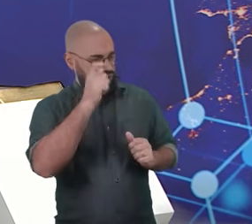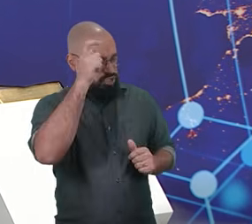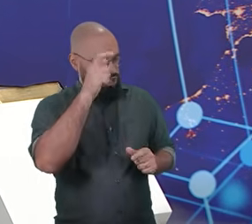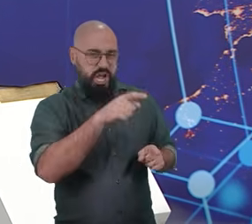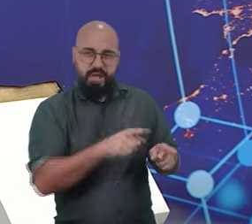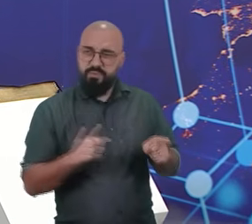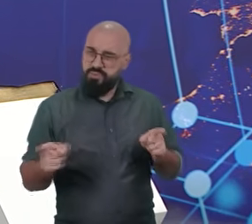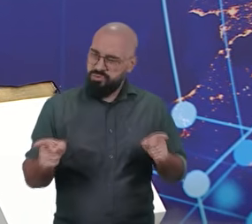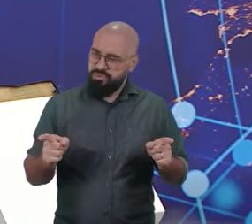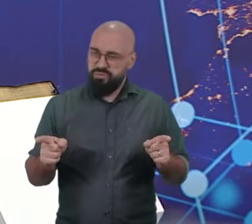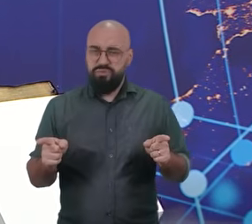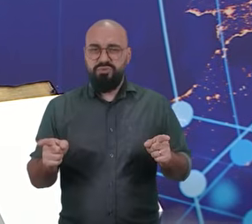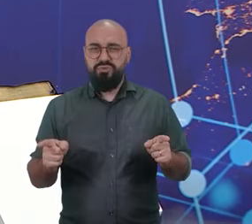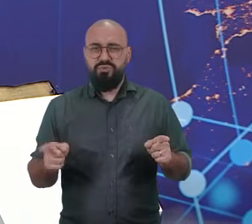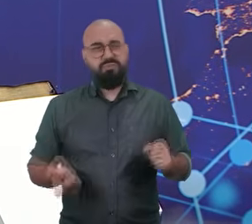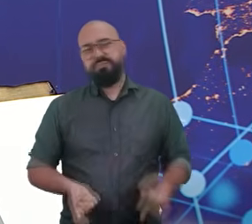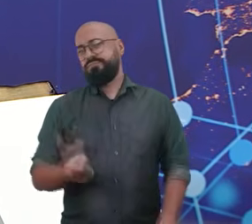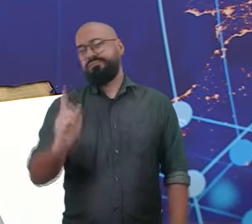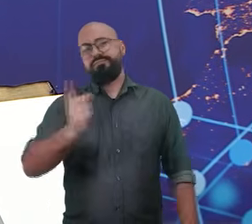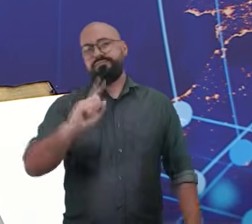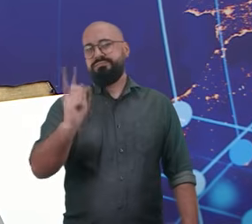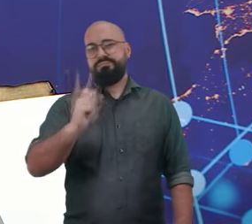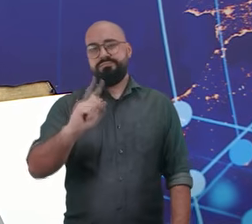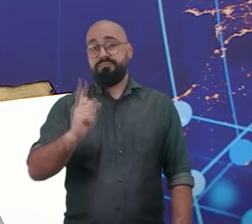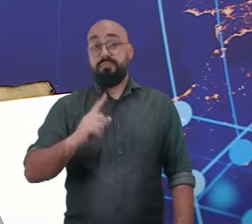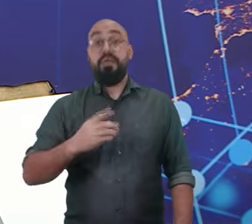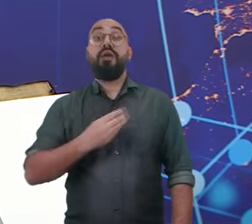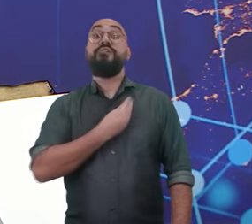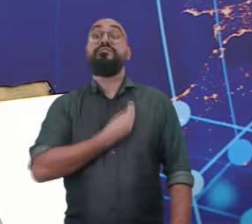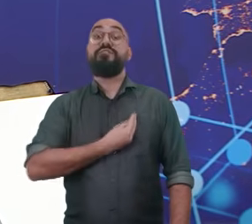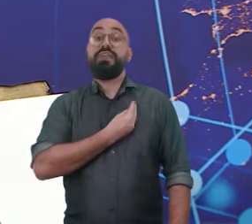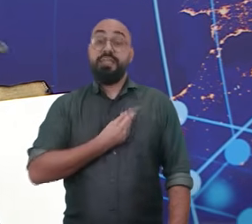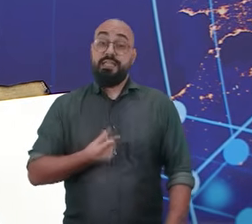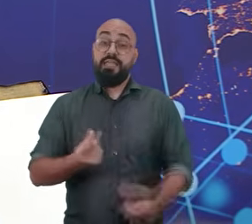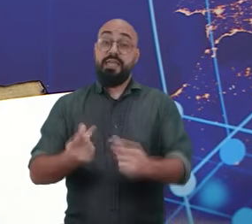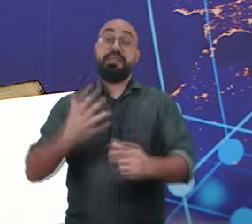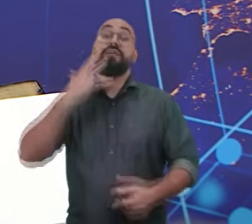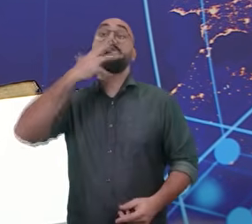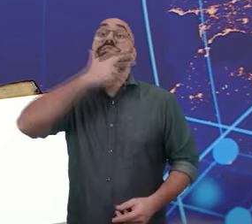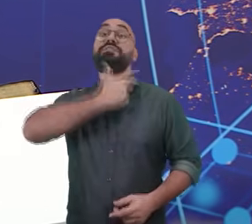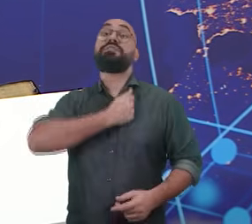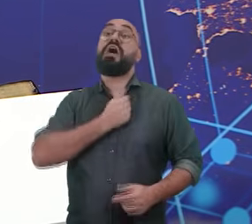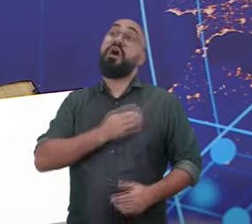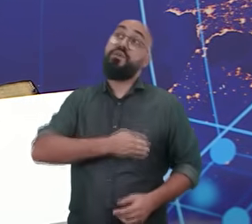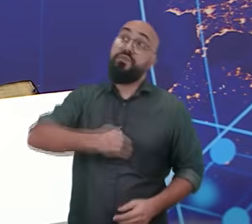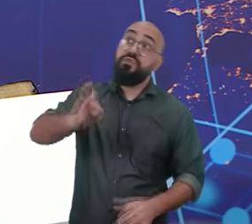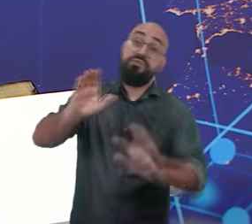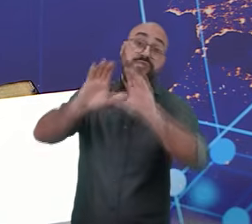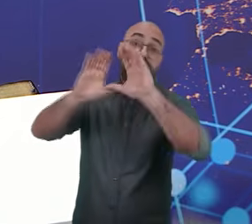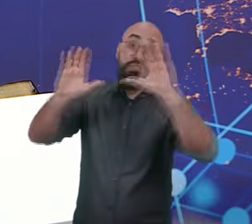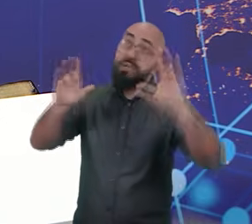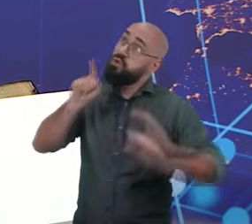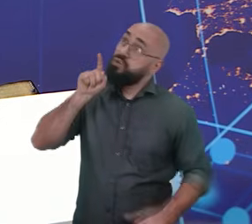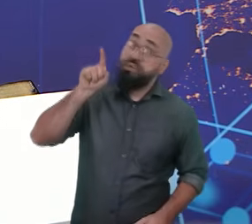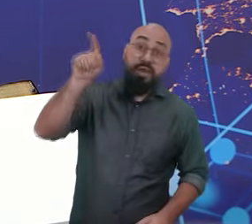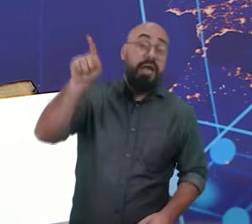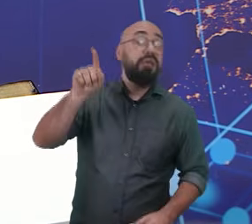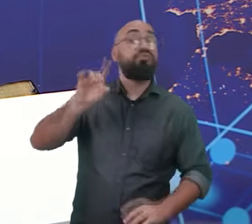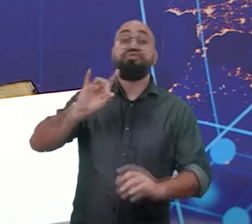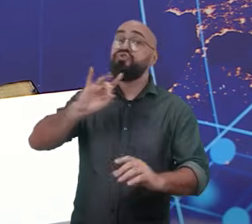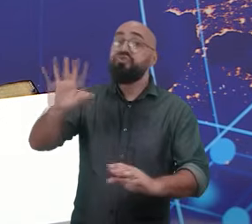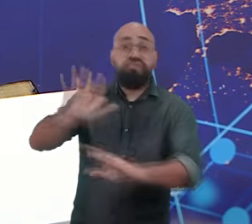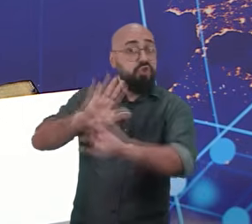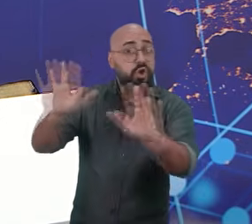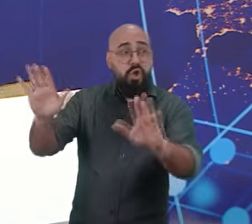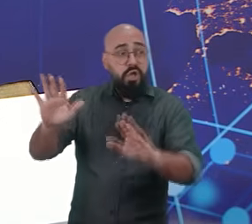com Cristo. A vida eterna apenas existe para aqueles que estão salvos. A vida eterna é apenas para aqueles que